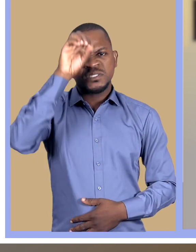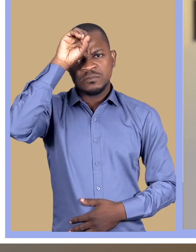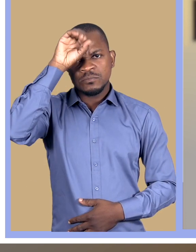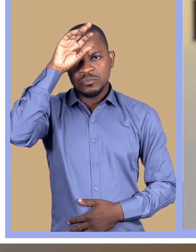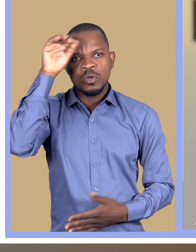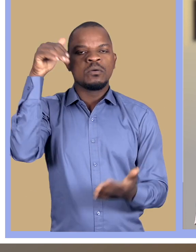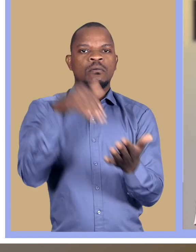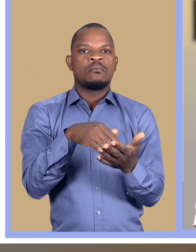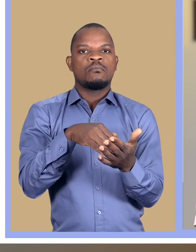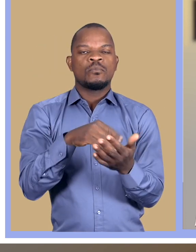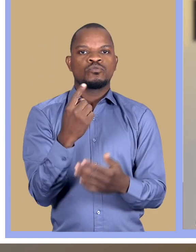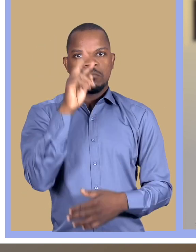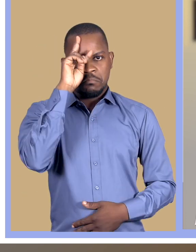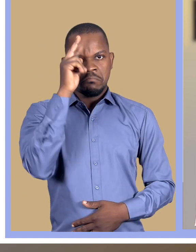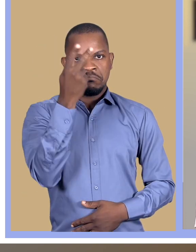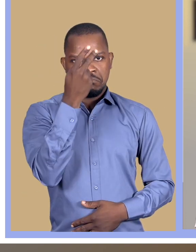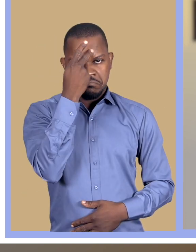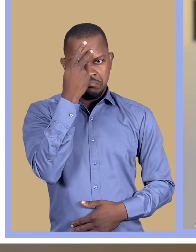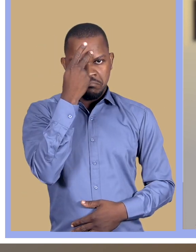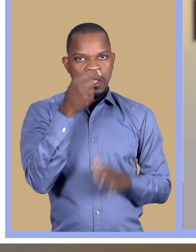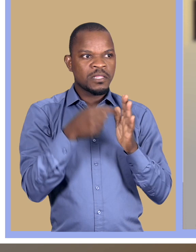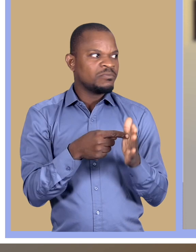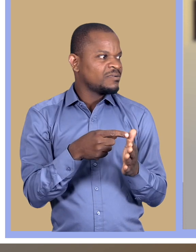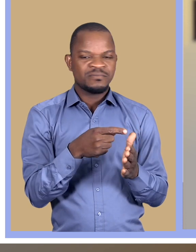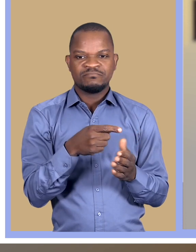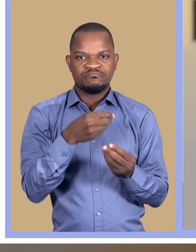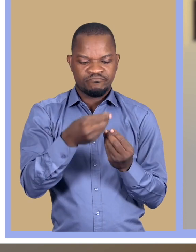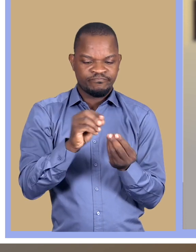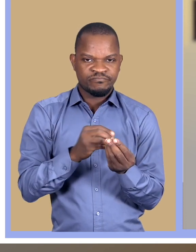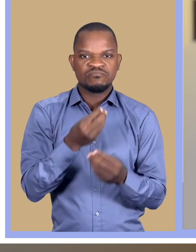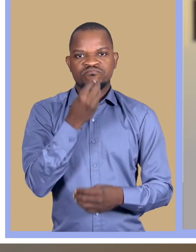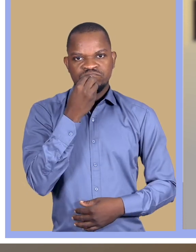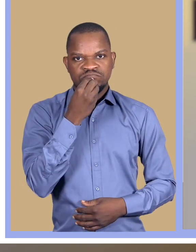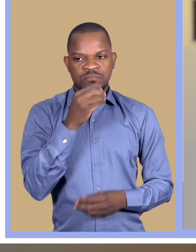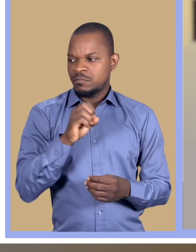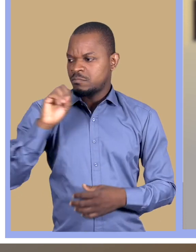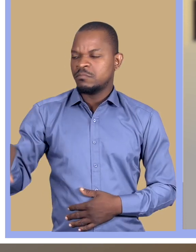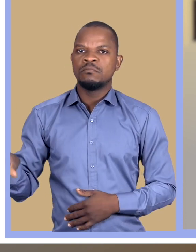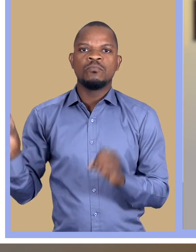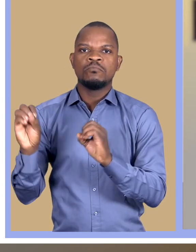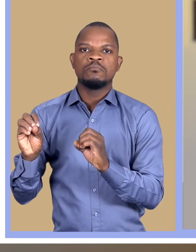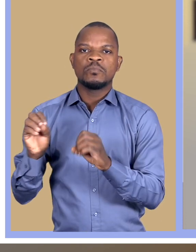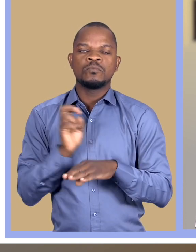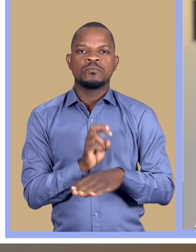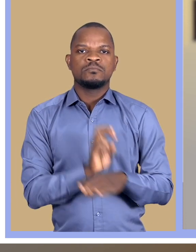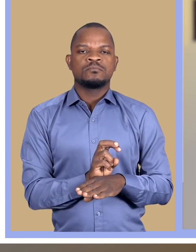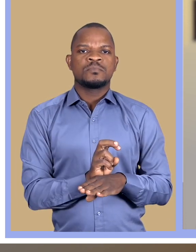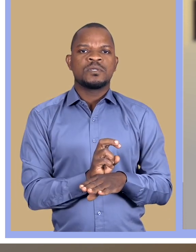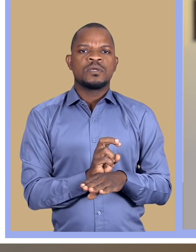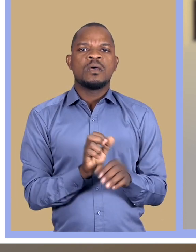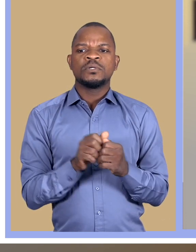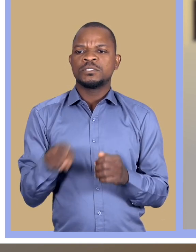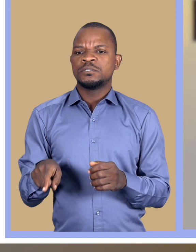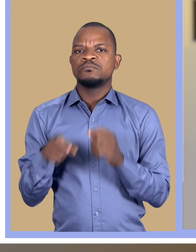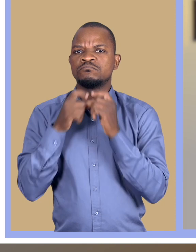muda. Nós não conseguimos comer uma banana e deitar a casca. De qualquer maneira, nós conservamos. Por que deixa a mentalidade? Se nós não temos educação